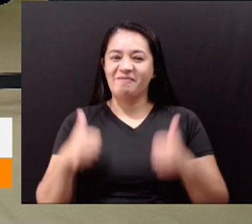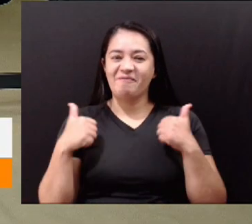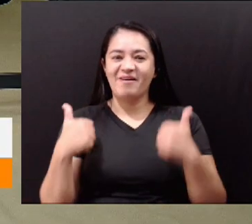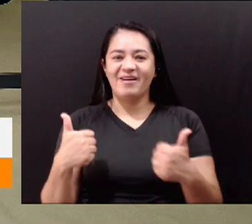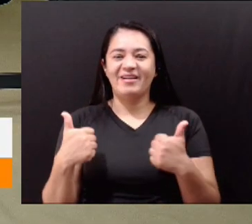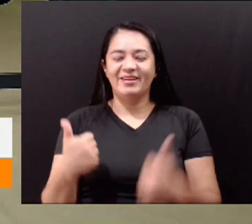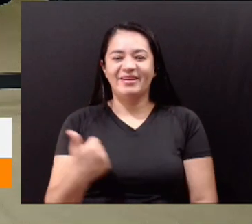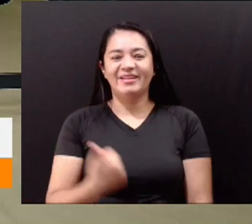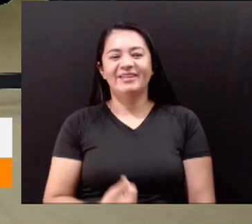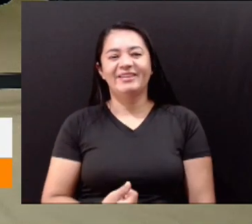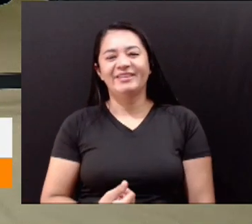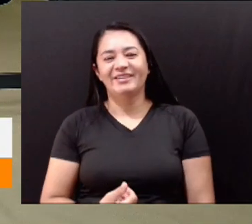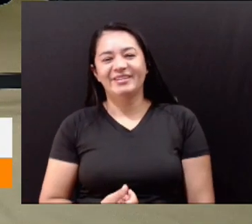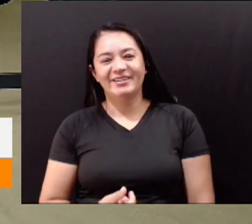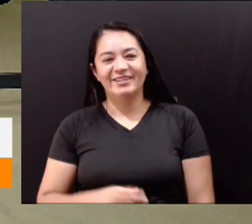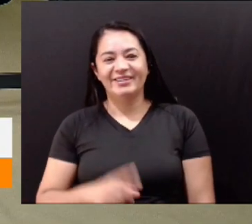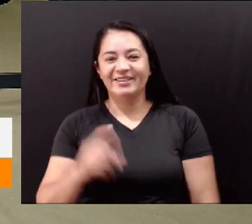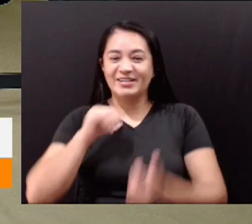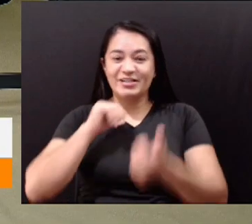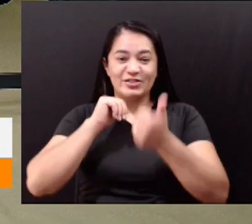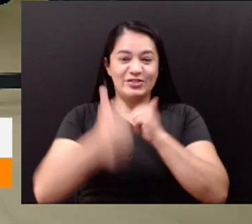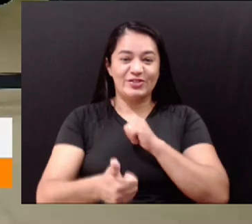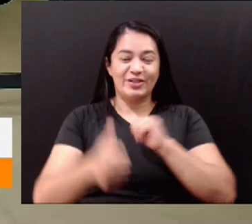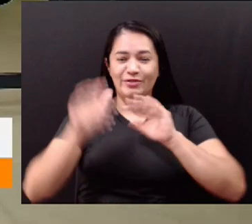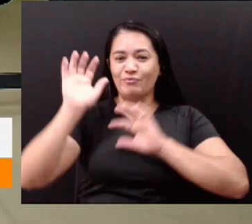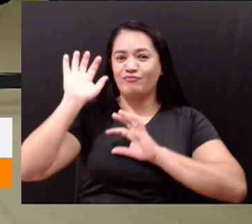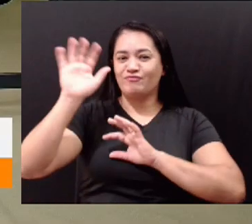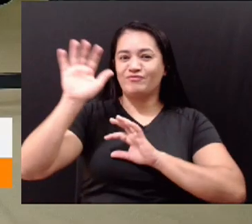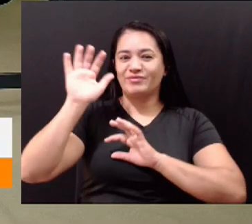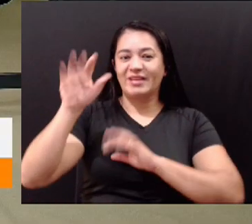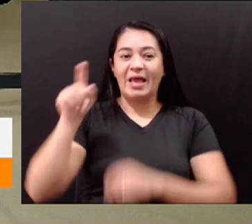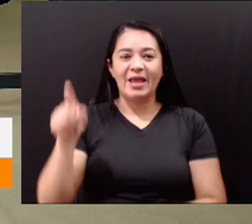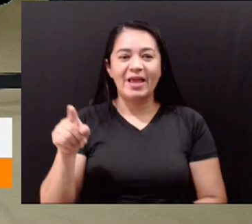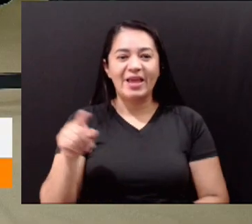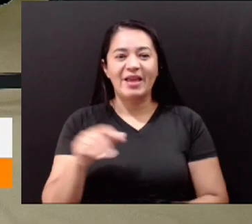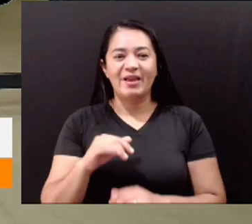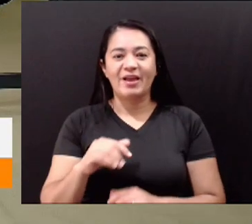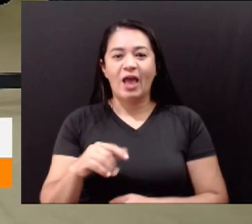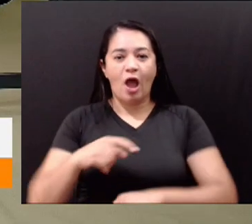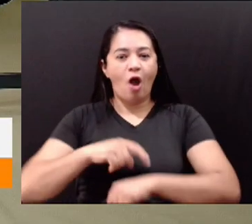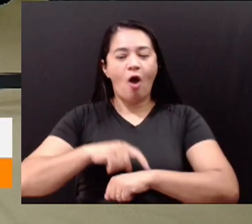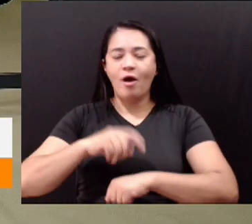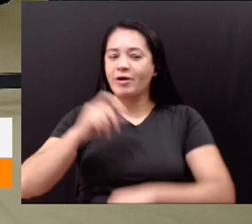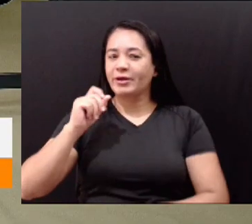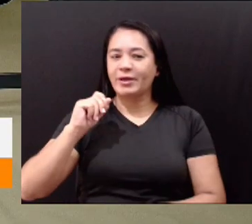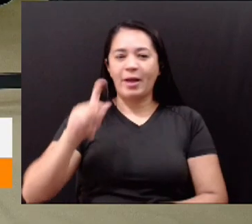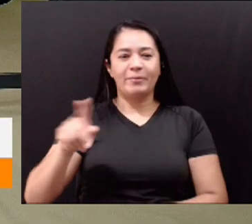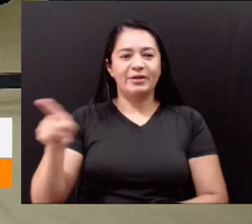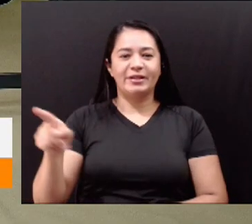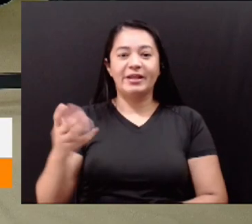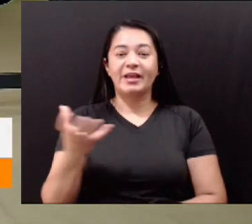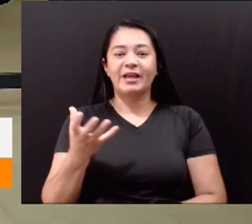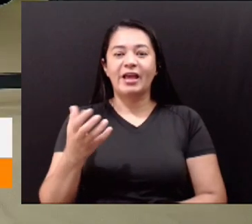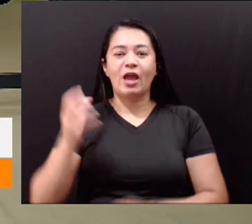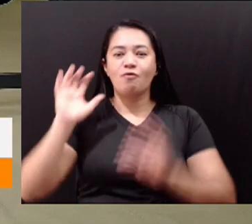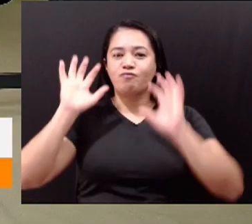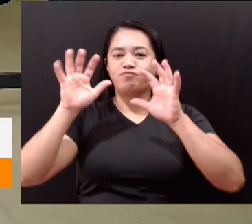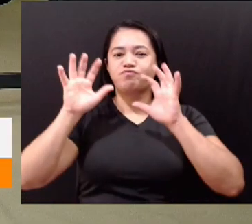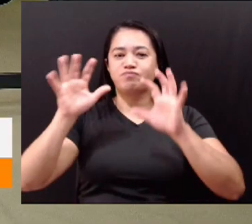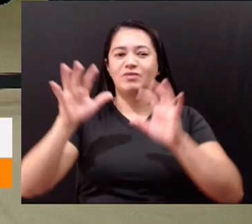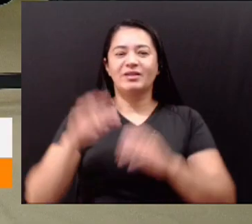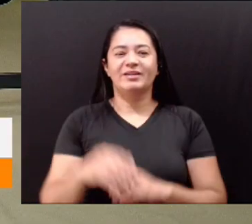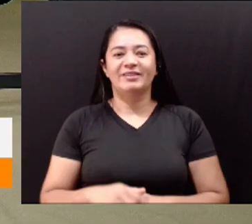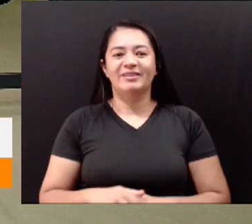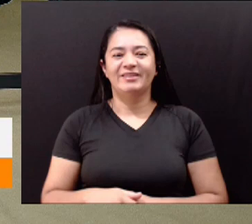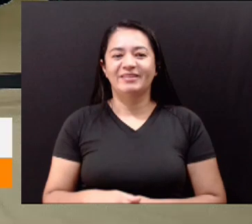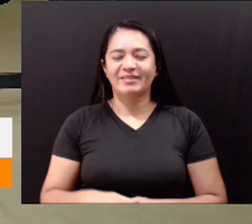Esse é jogador de futevôlei e ele disse que vai, quando chegar a aposentadoria dele, ele quer jogar futevôlei. Que nada, André, vai montar uma